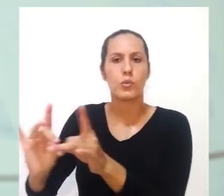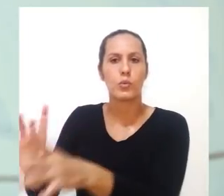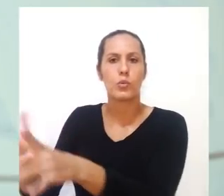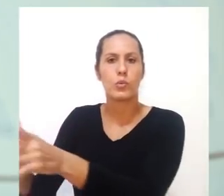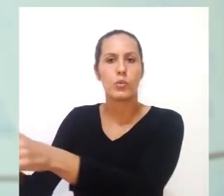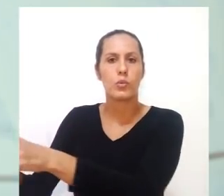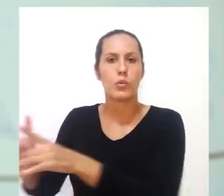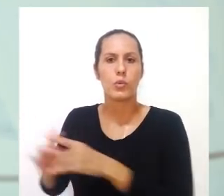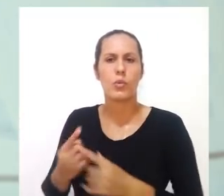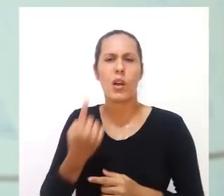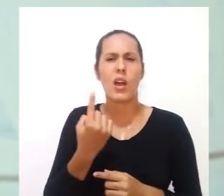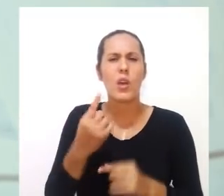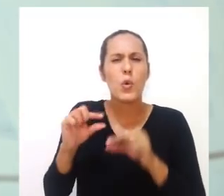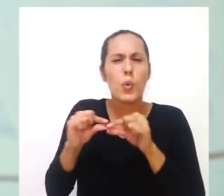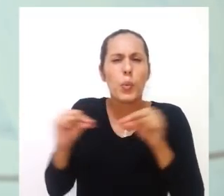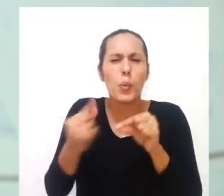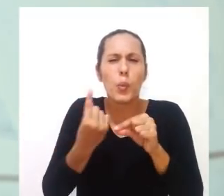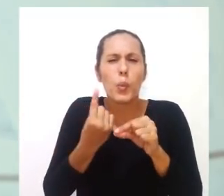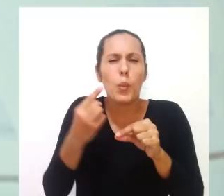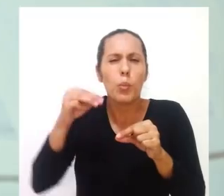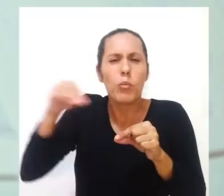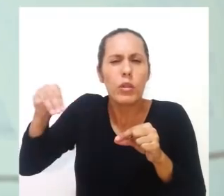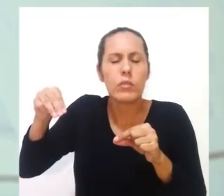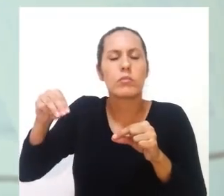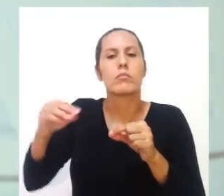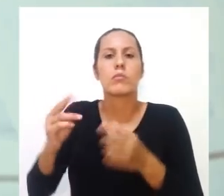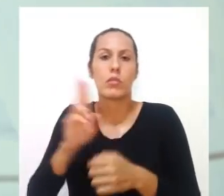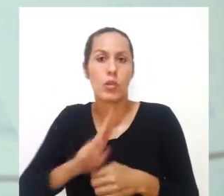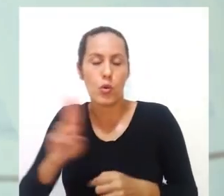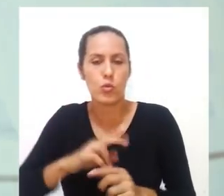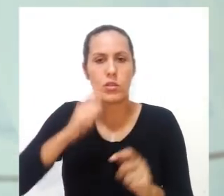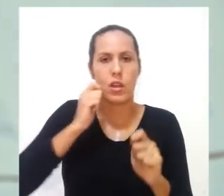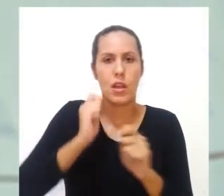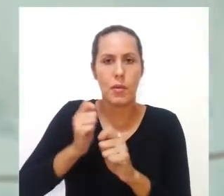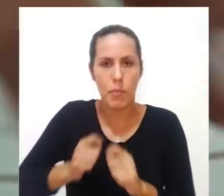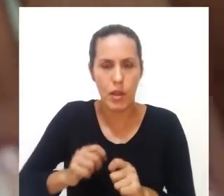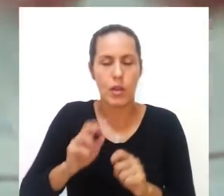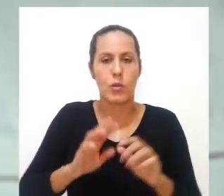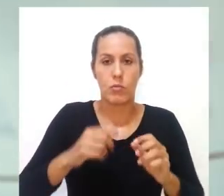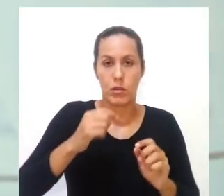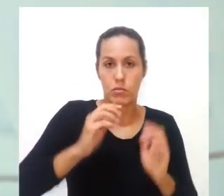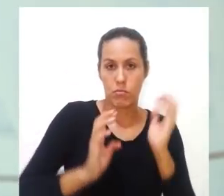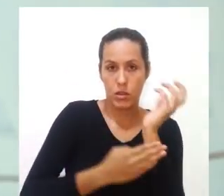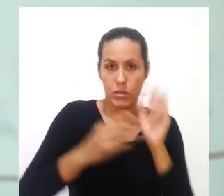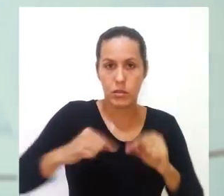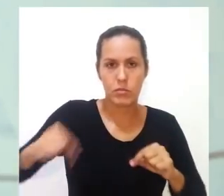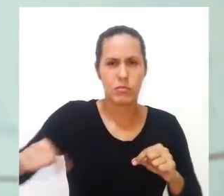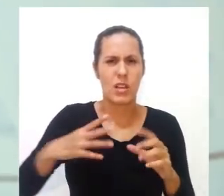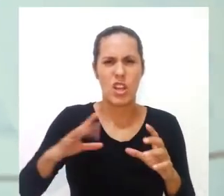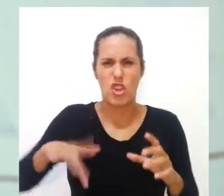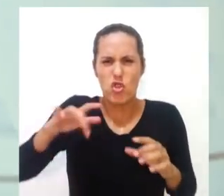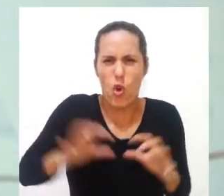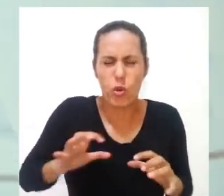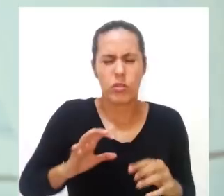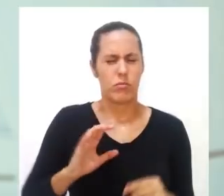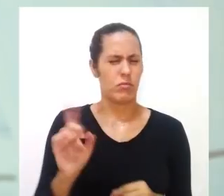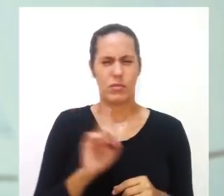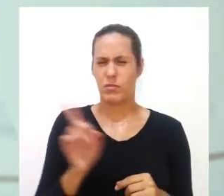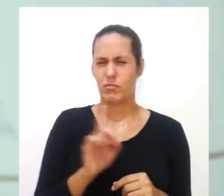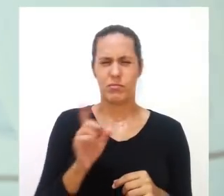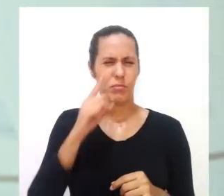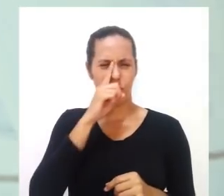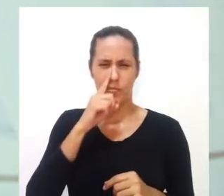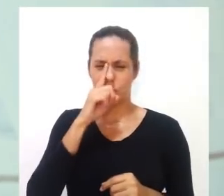1 milímetro, certo? De espessura. Eu utilizei alguns pregos para fixar na tábua. Não dá choque, não